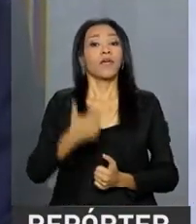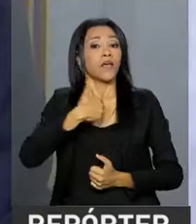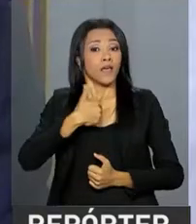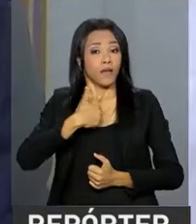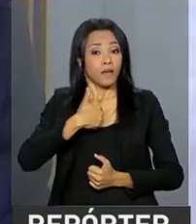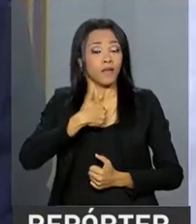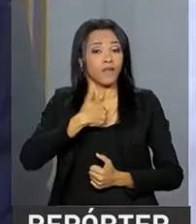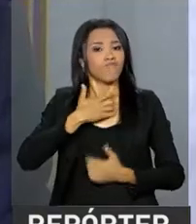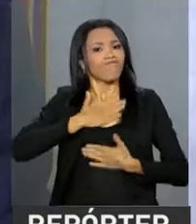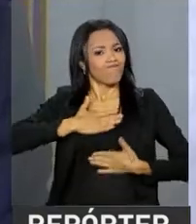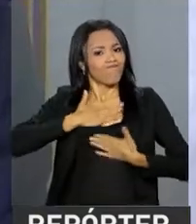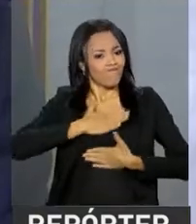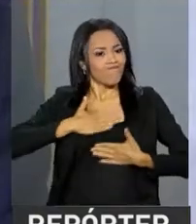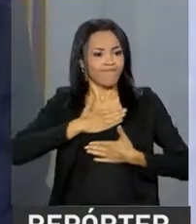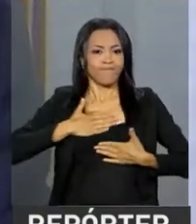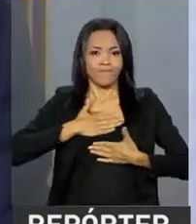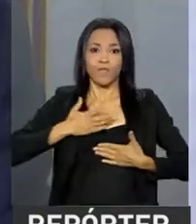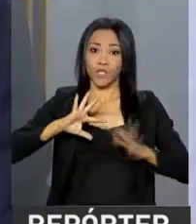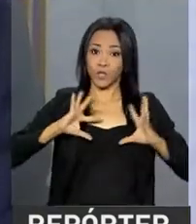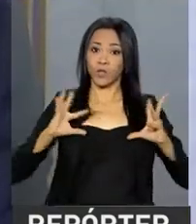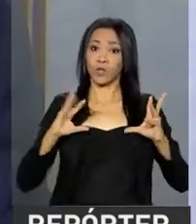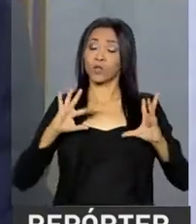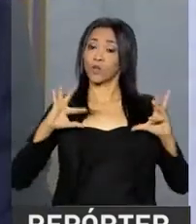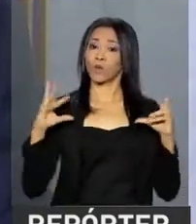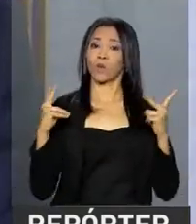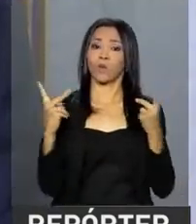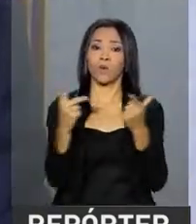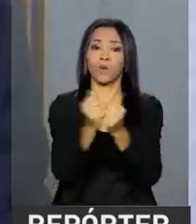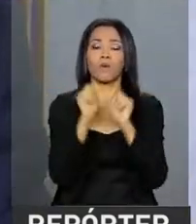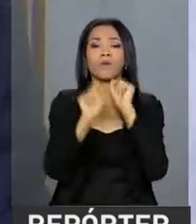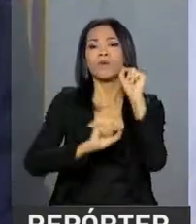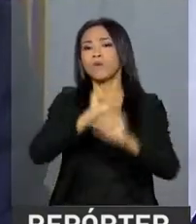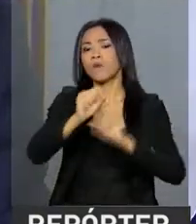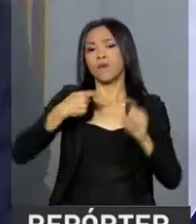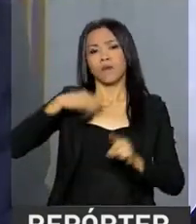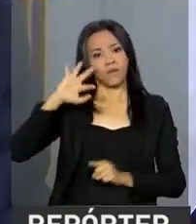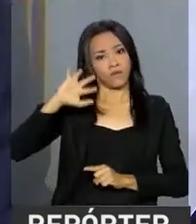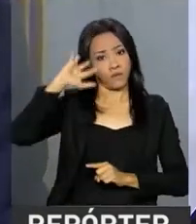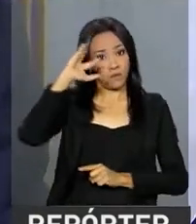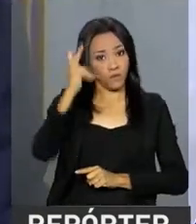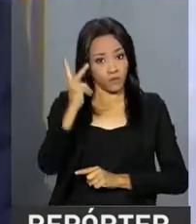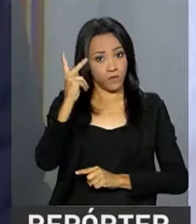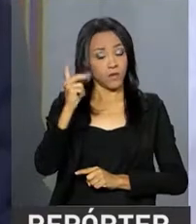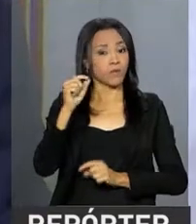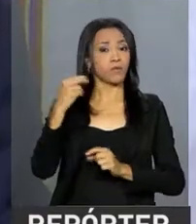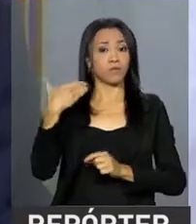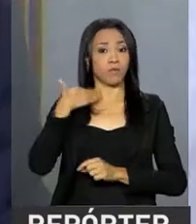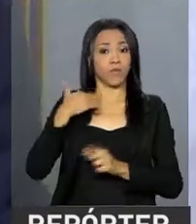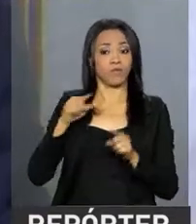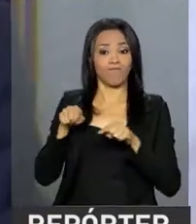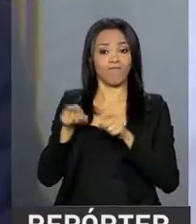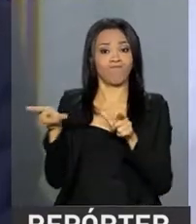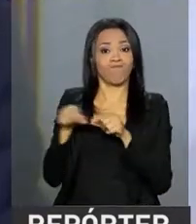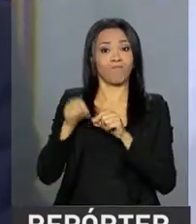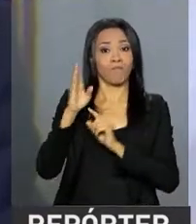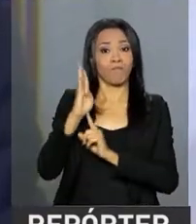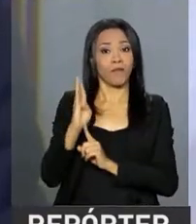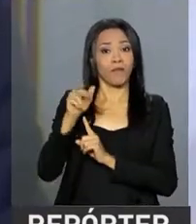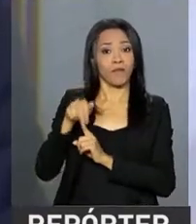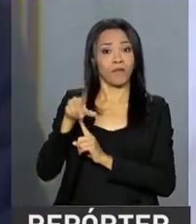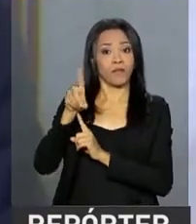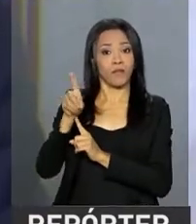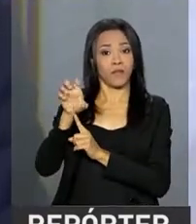todos pudéssemos ter também uma solução para a questão do df não é a dívida